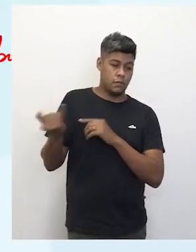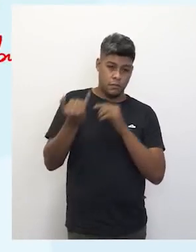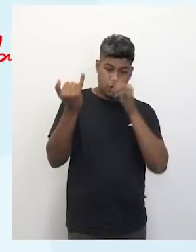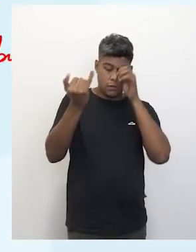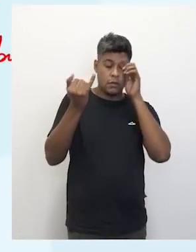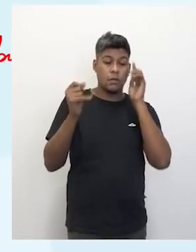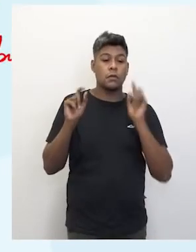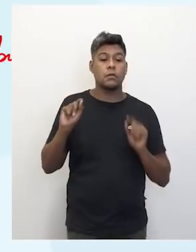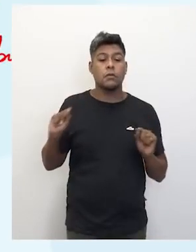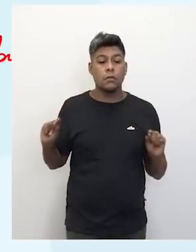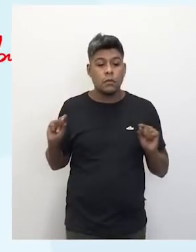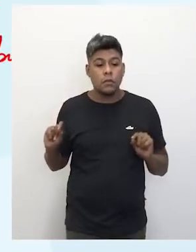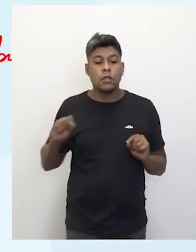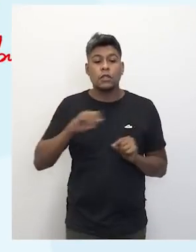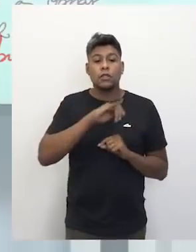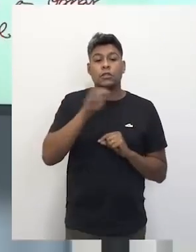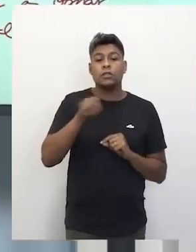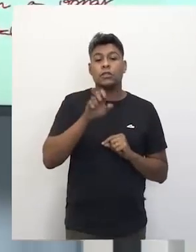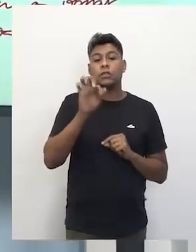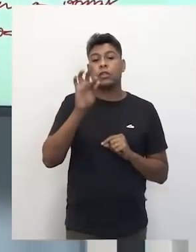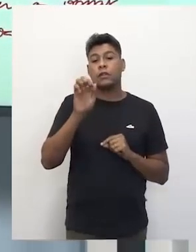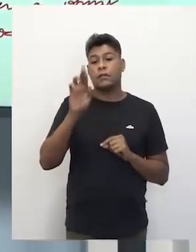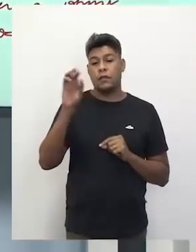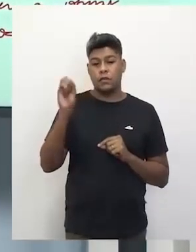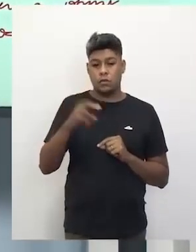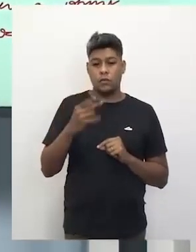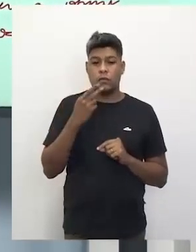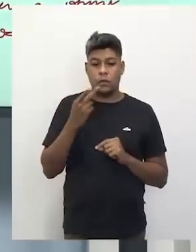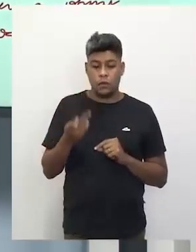que é exatamente aquilo que o Jefferson já tinha citado aqui em cima, tá?